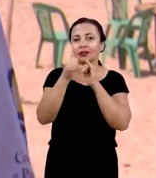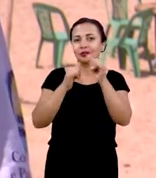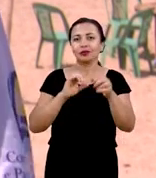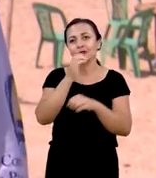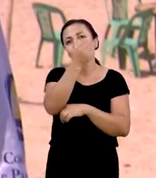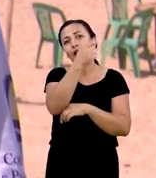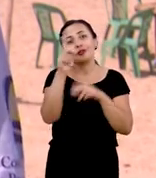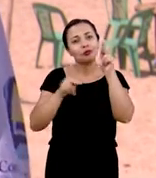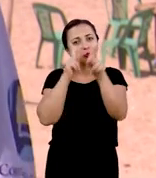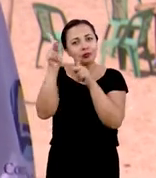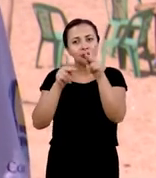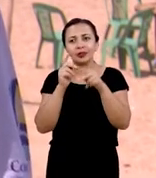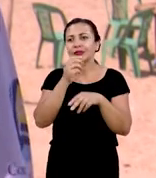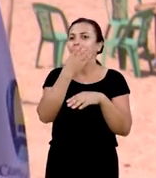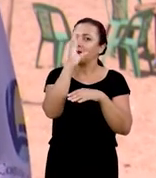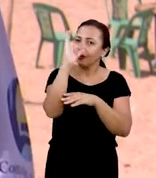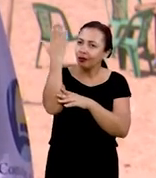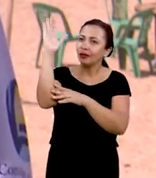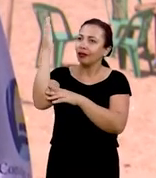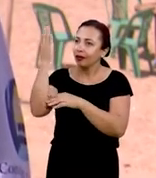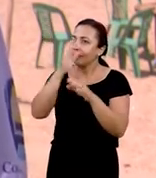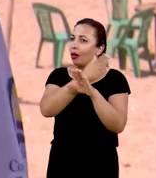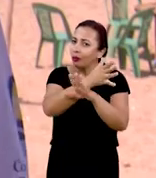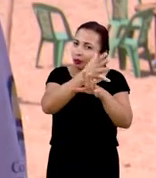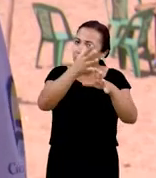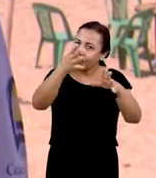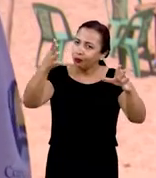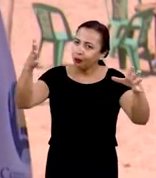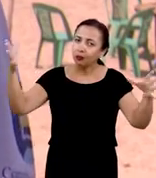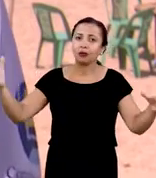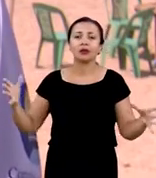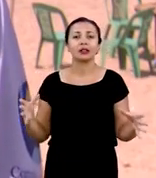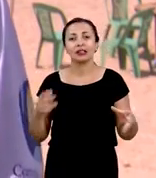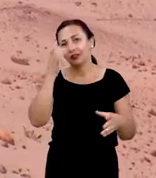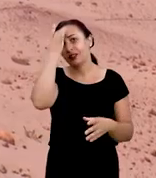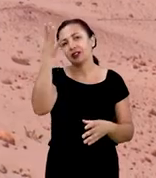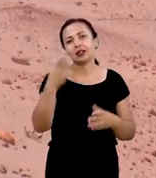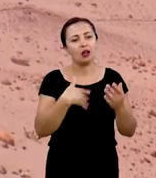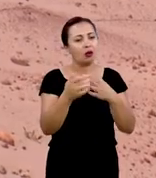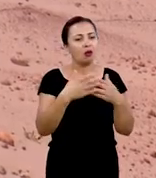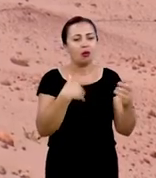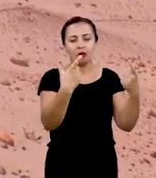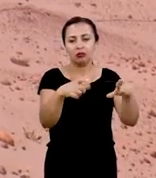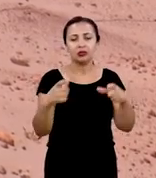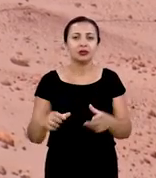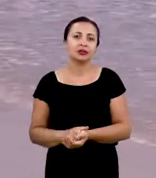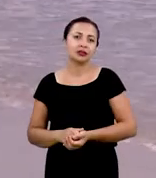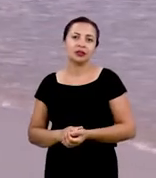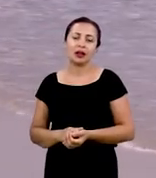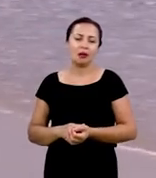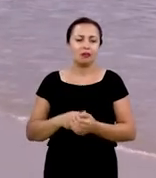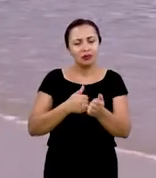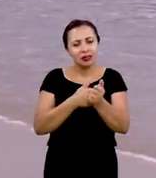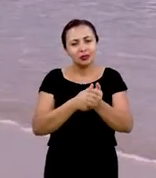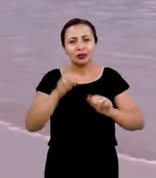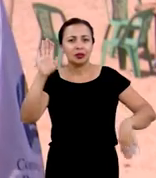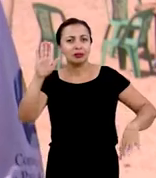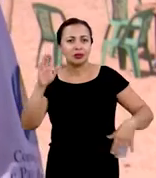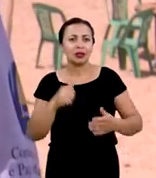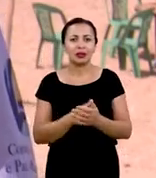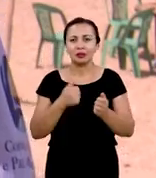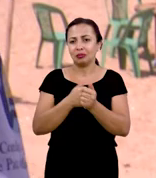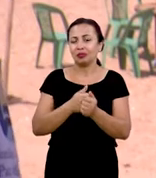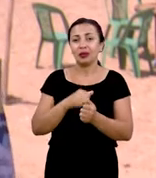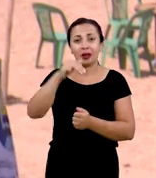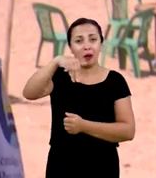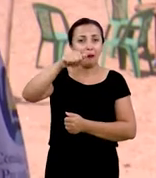setentrional, ela vai acontecendo espontaneamente, de uma maneira muito facilitada, né, em qualquer tipo de ambiente, em duna, em beira de praia,